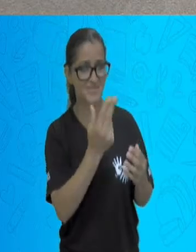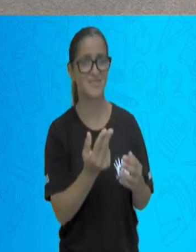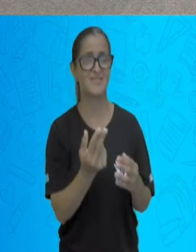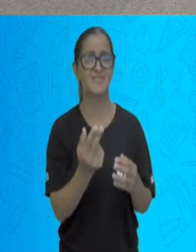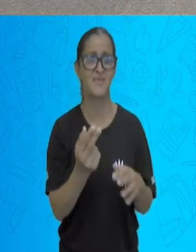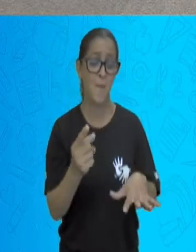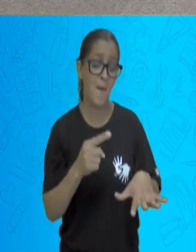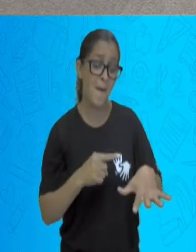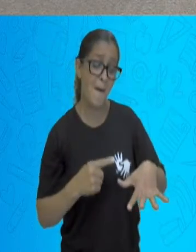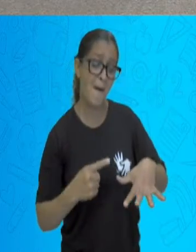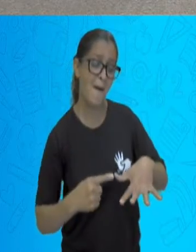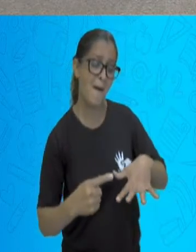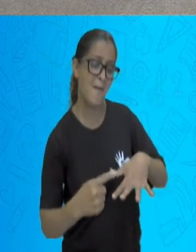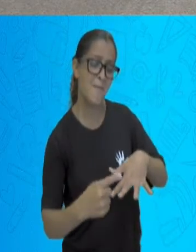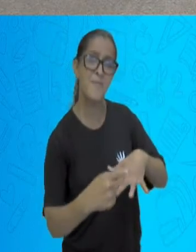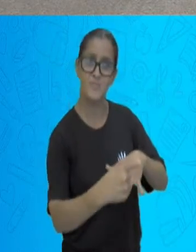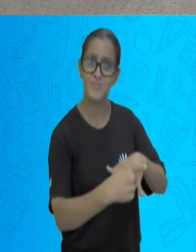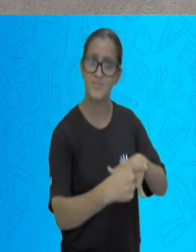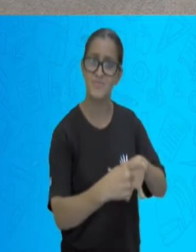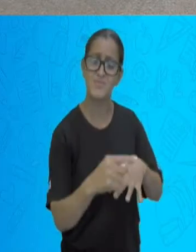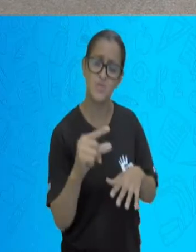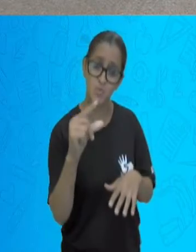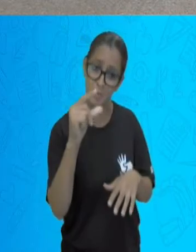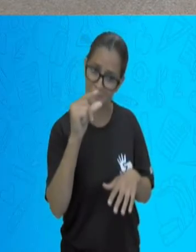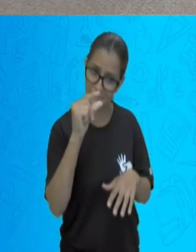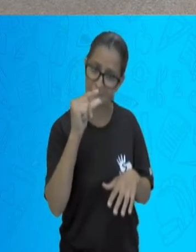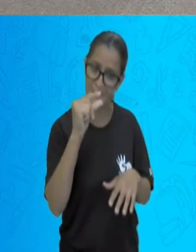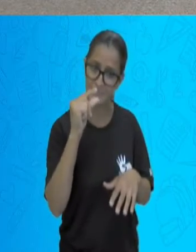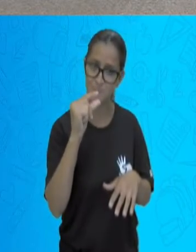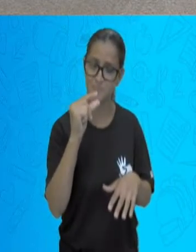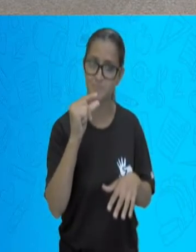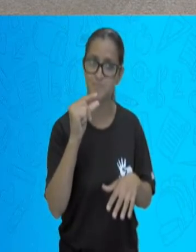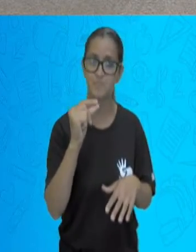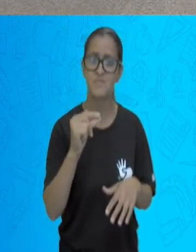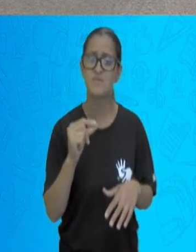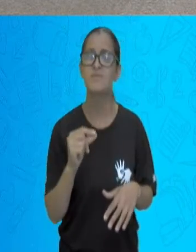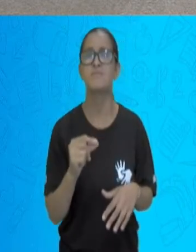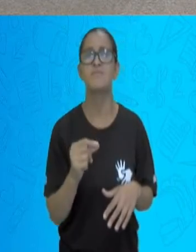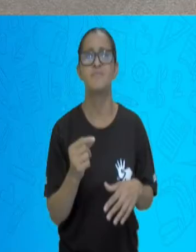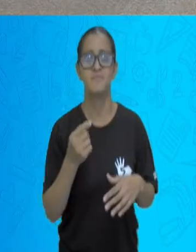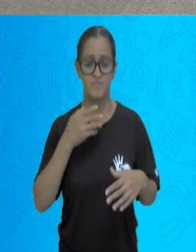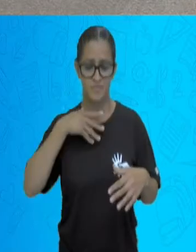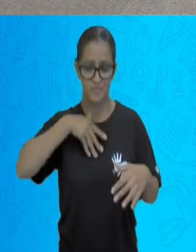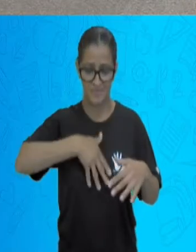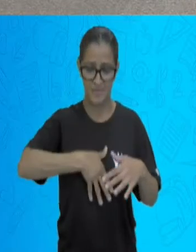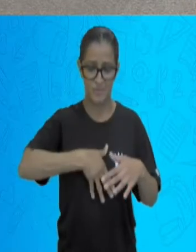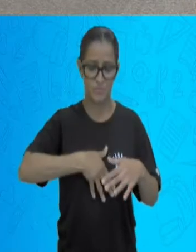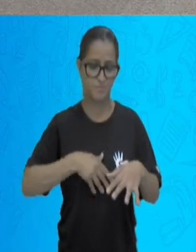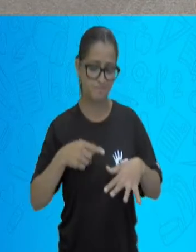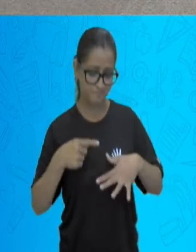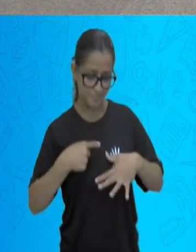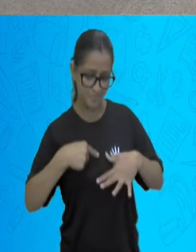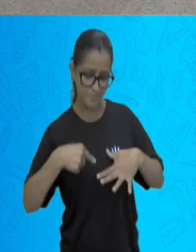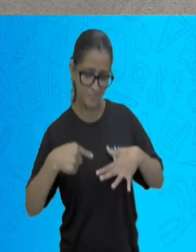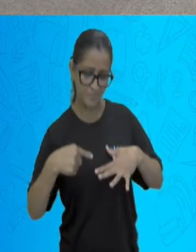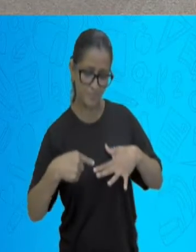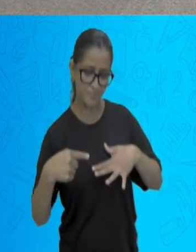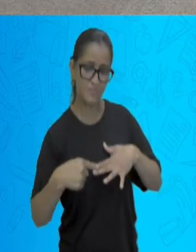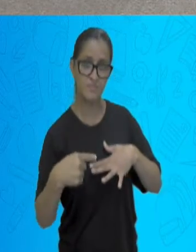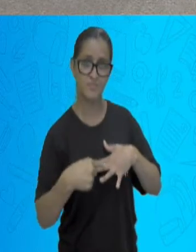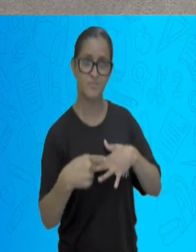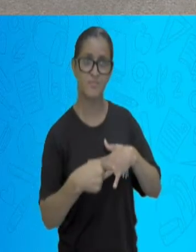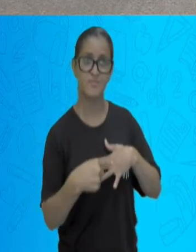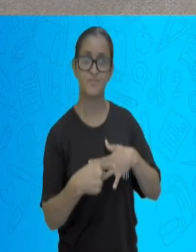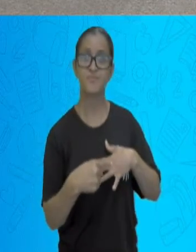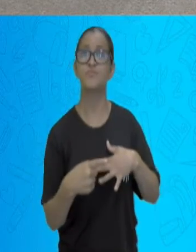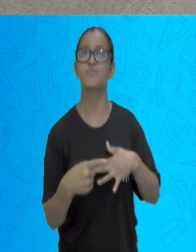São ramificações menores, tá? Em cada ramo desses bronquíolos,